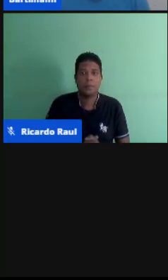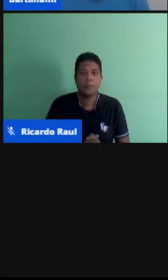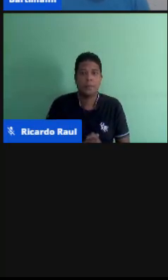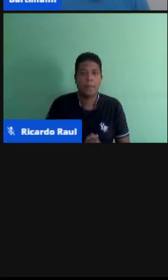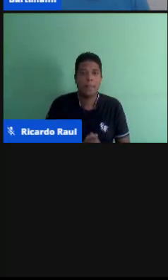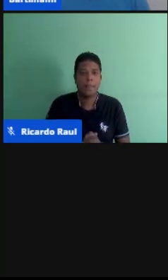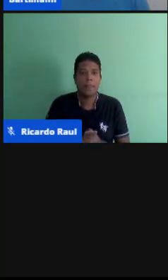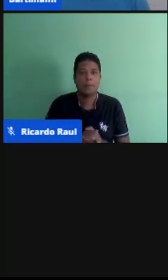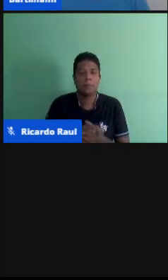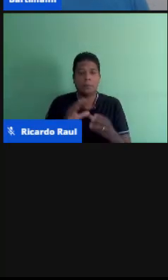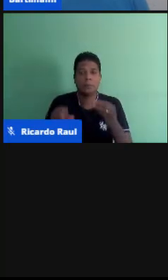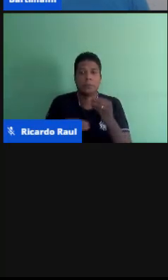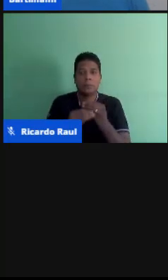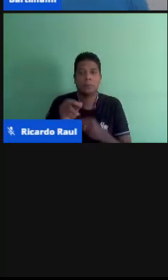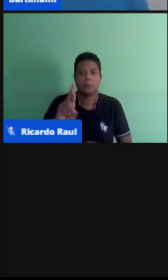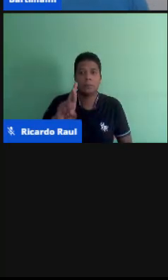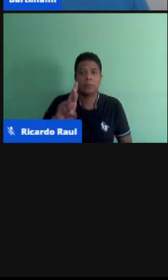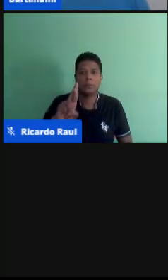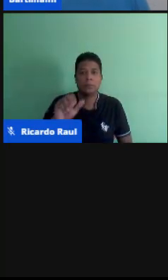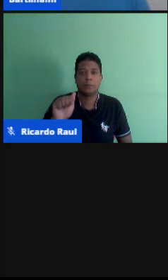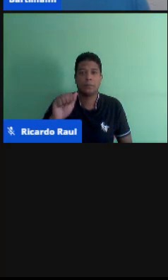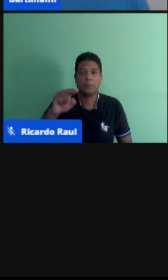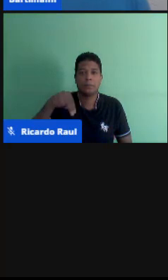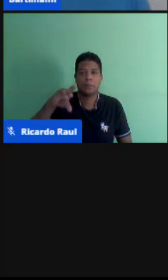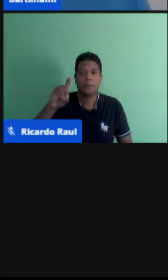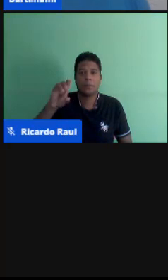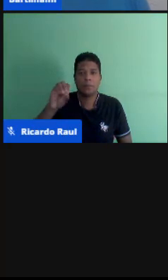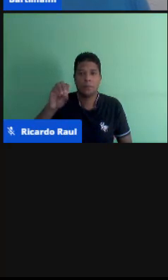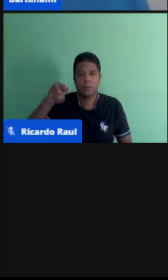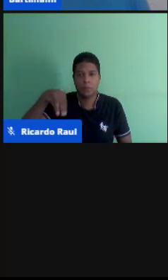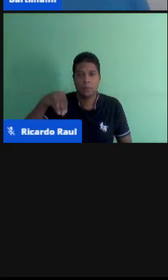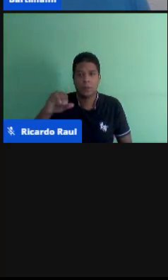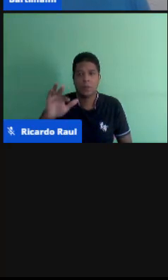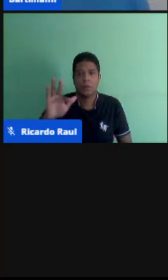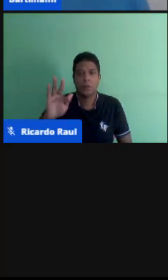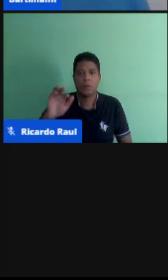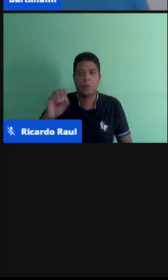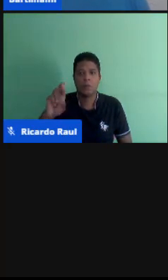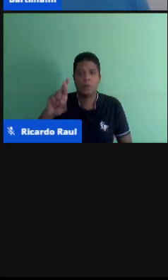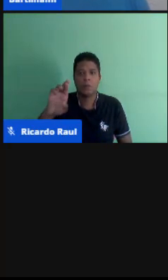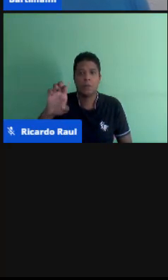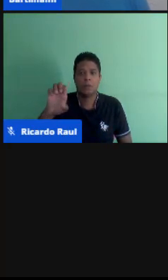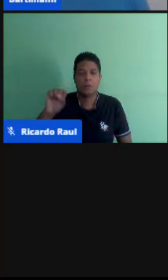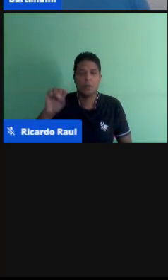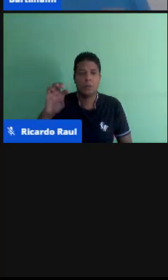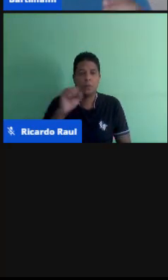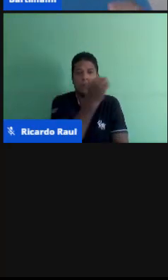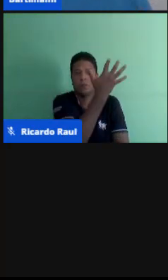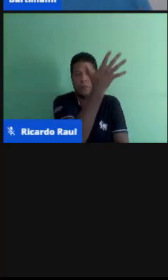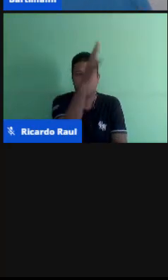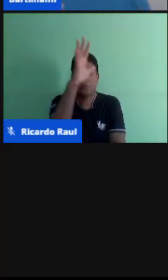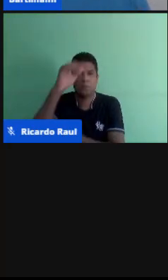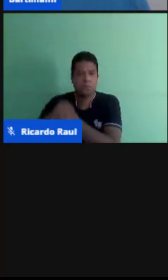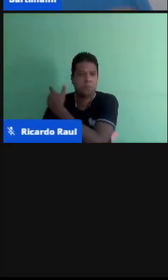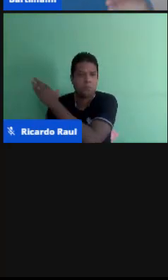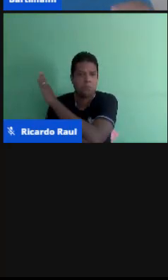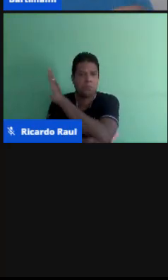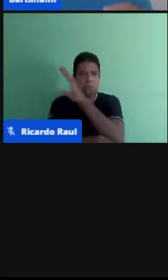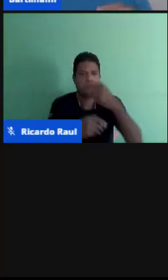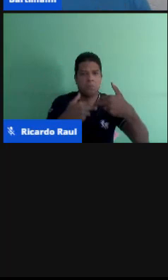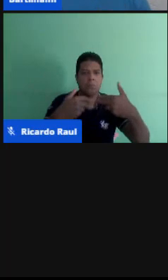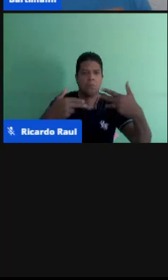Random Forest, ou que seria a floresta aleatória. Essa floresta aleatória, o que ele faz? Ele